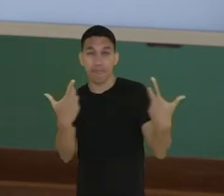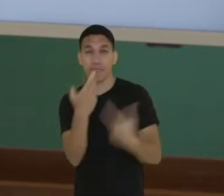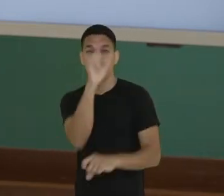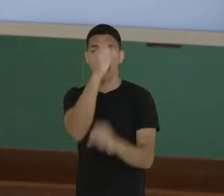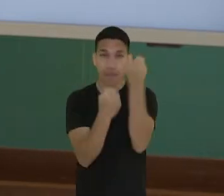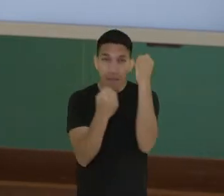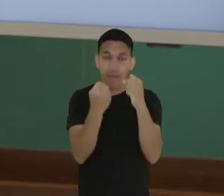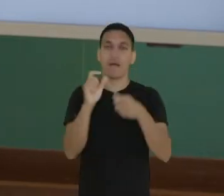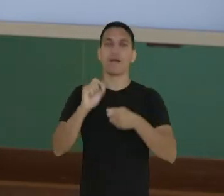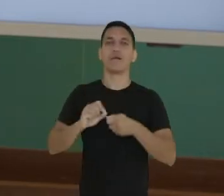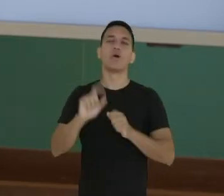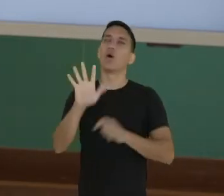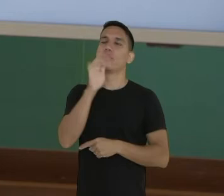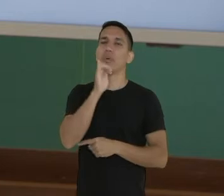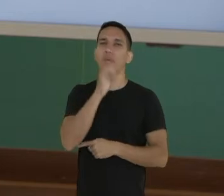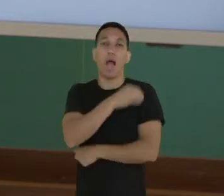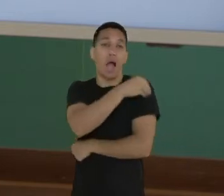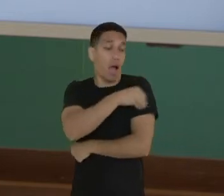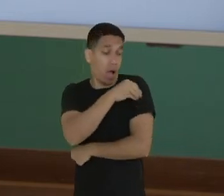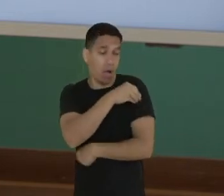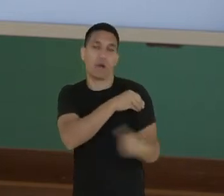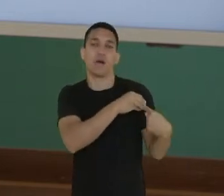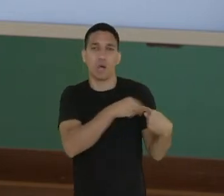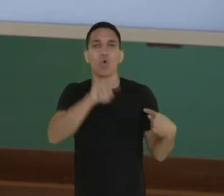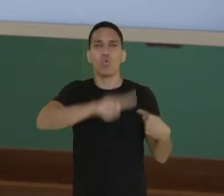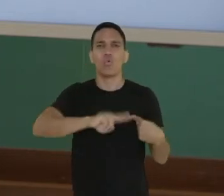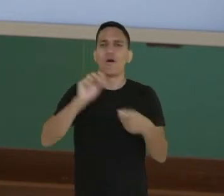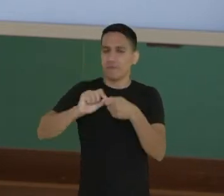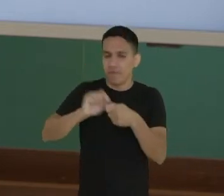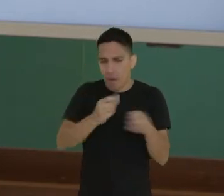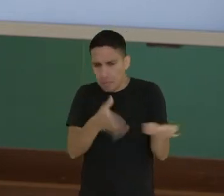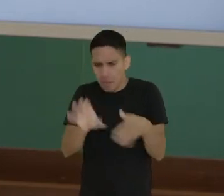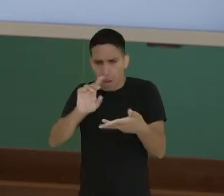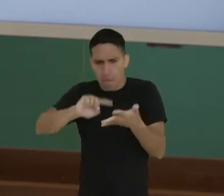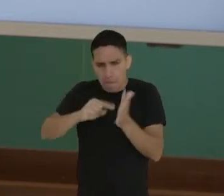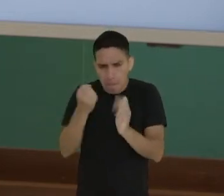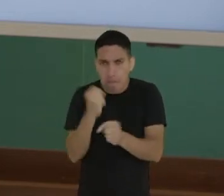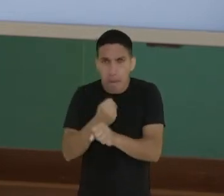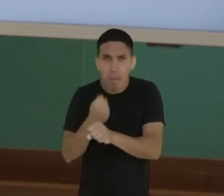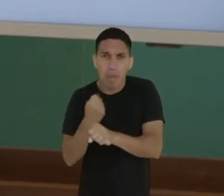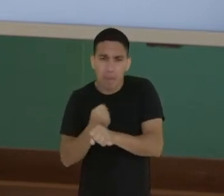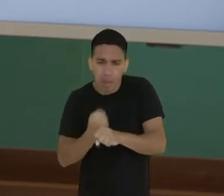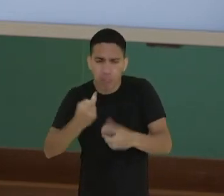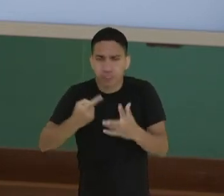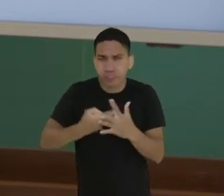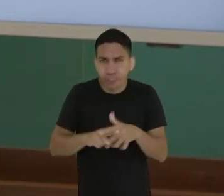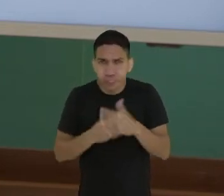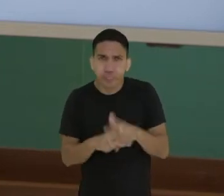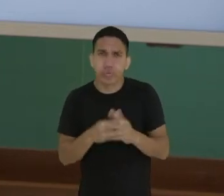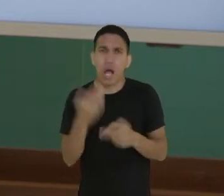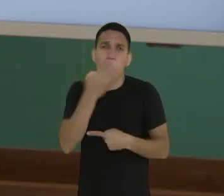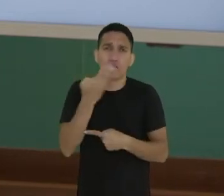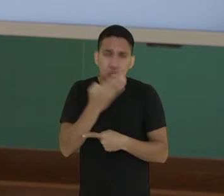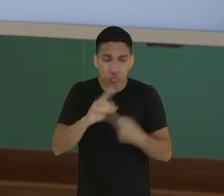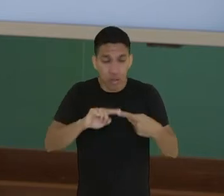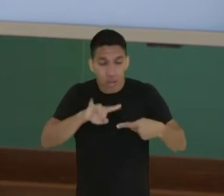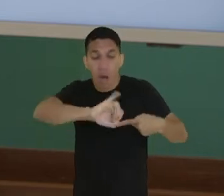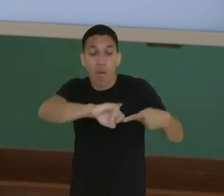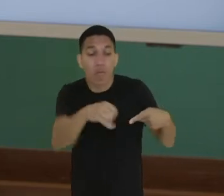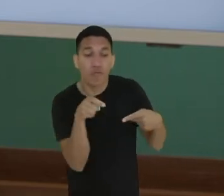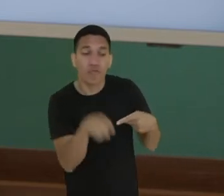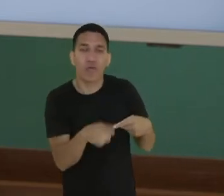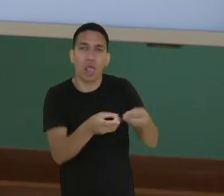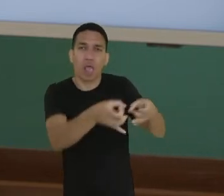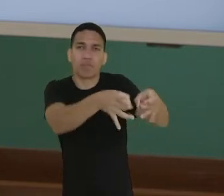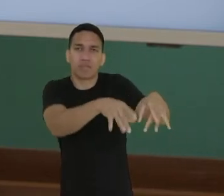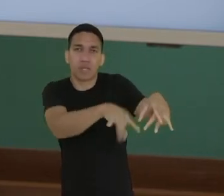produz o álcool, né? Produz o açúcar e aproveita o bagaço da cana no processo, né? do